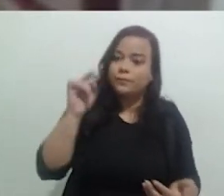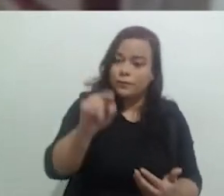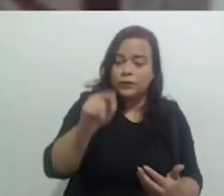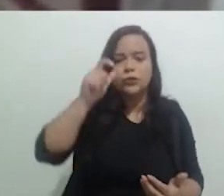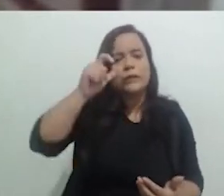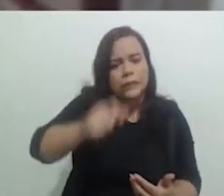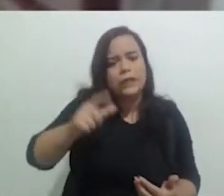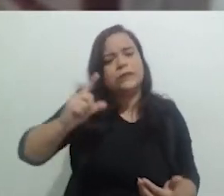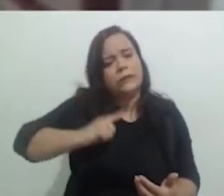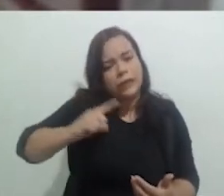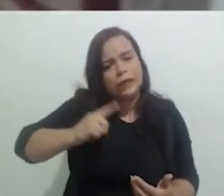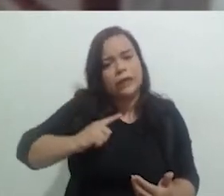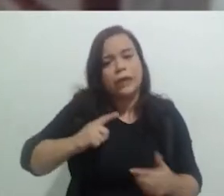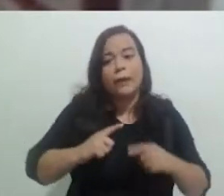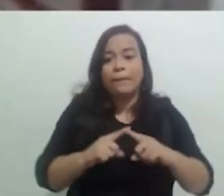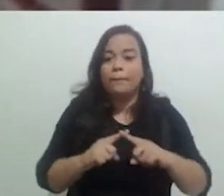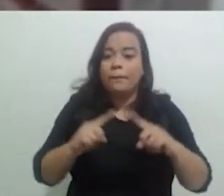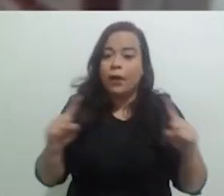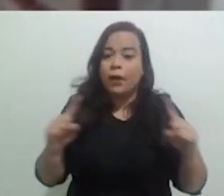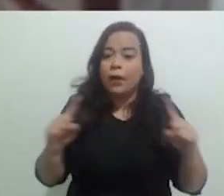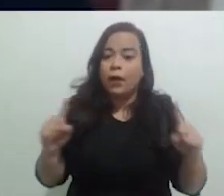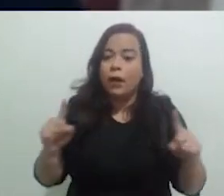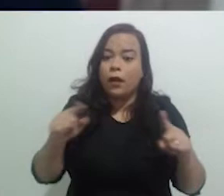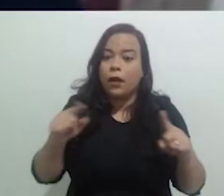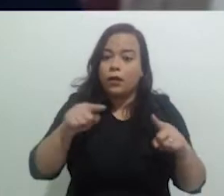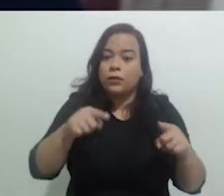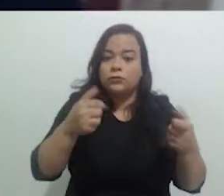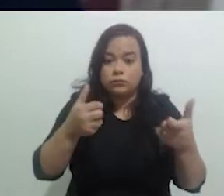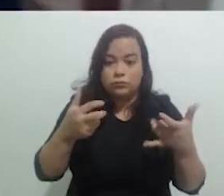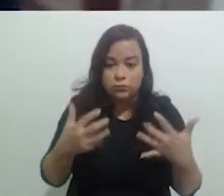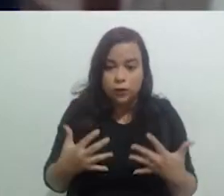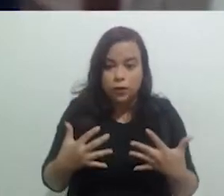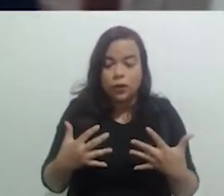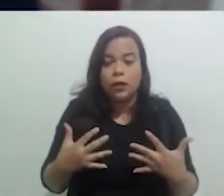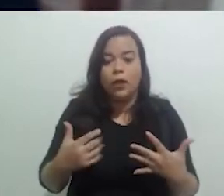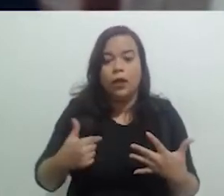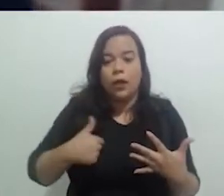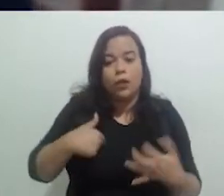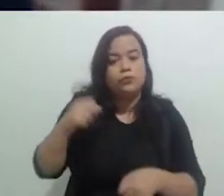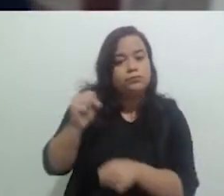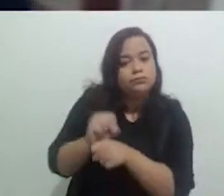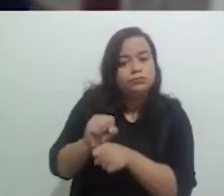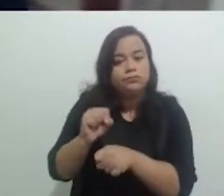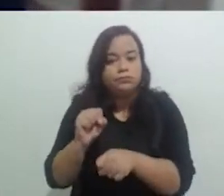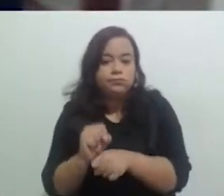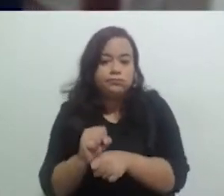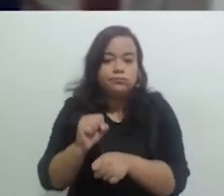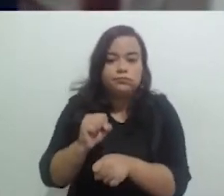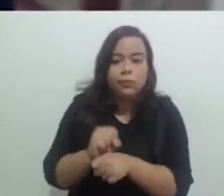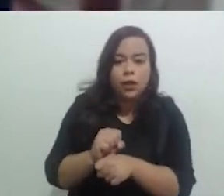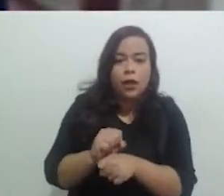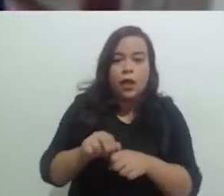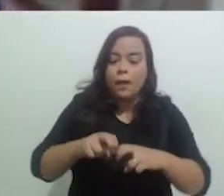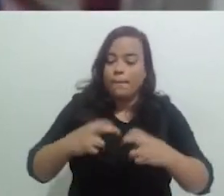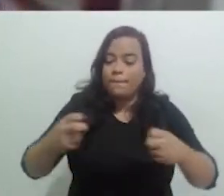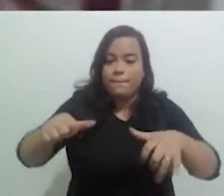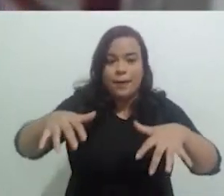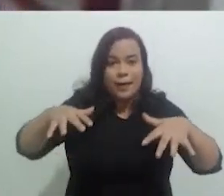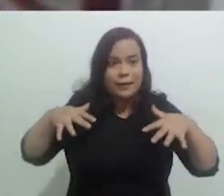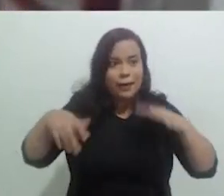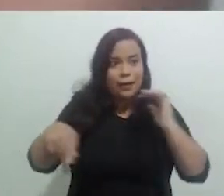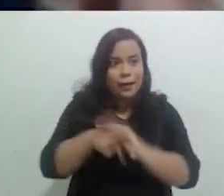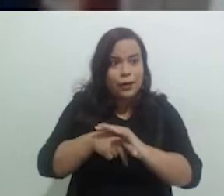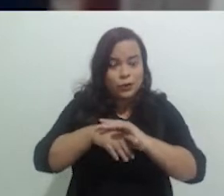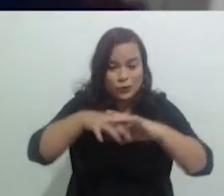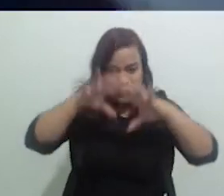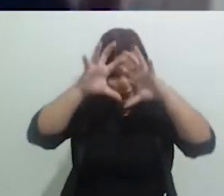como disse, vou esperar que o plenário do tribunal diga se essa atitude do Tribunal de Contas,